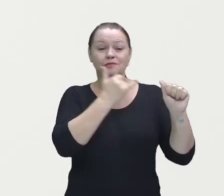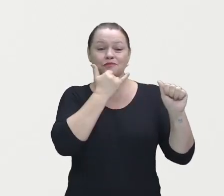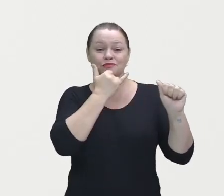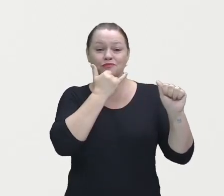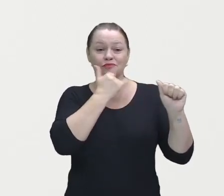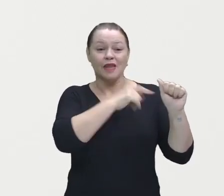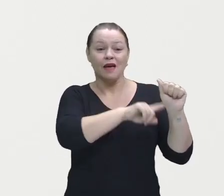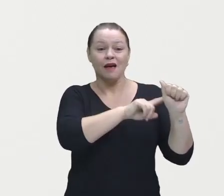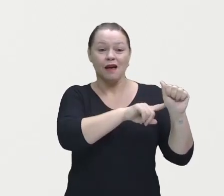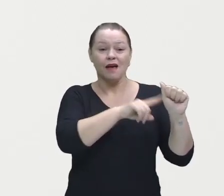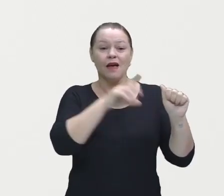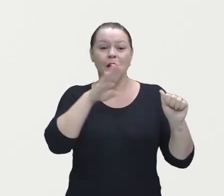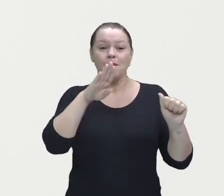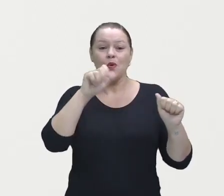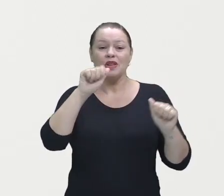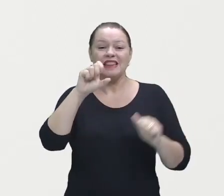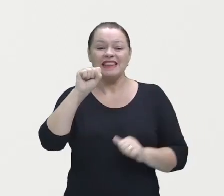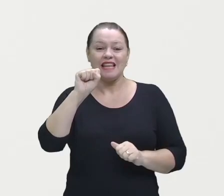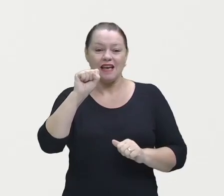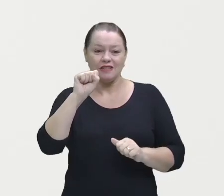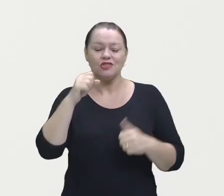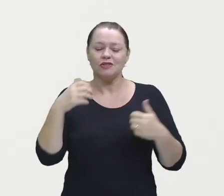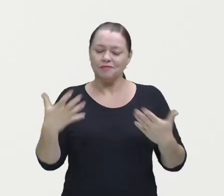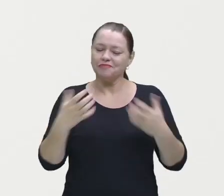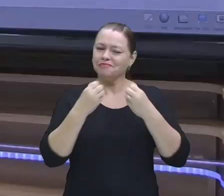Botaste. Muito bom.